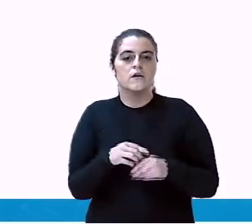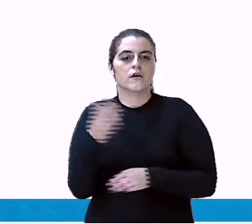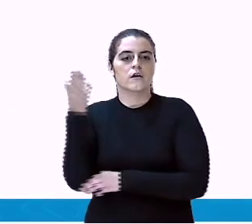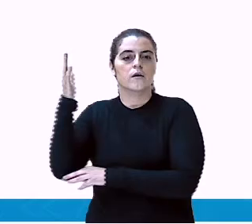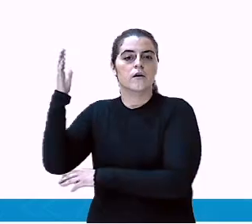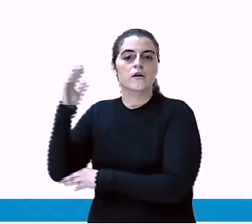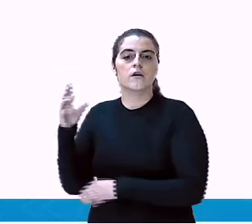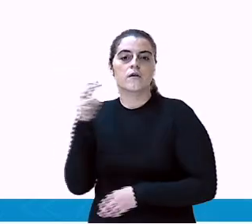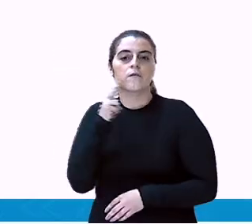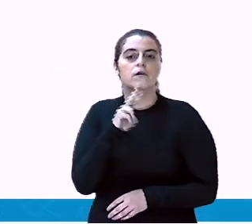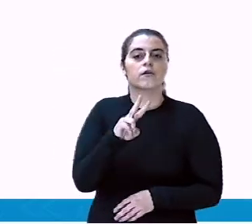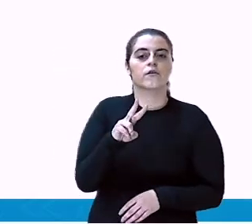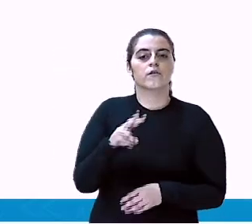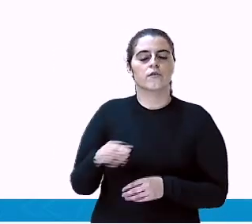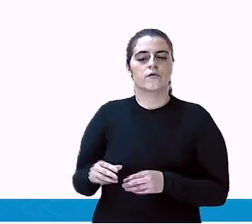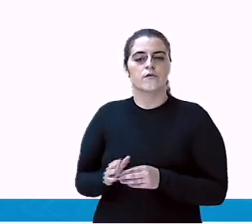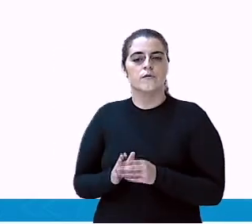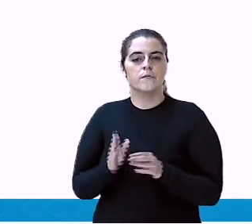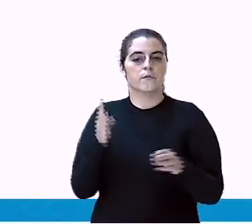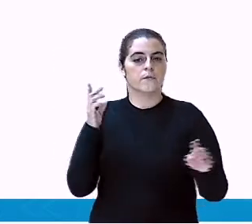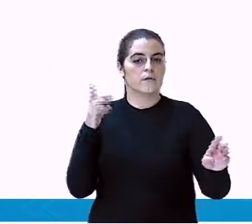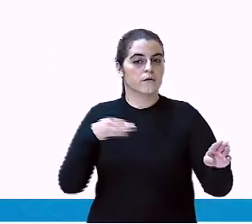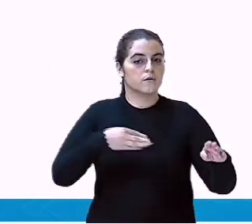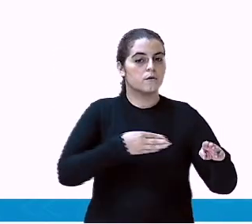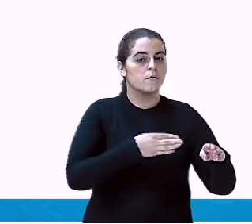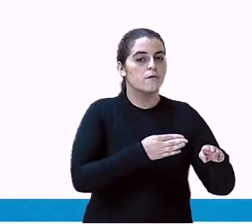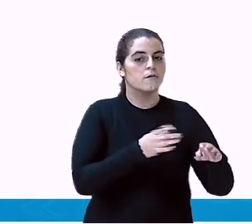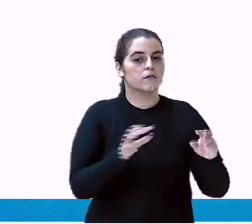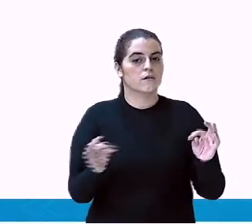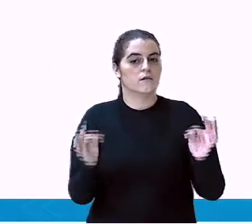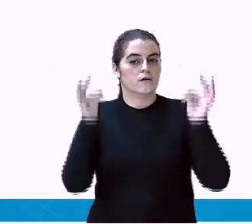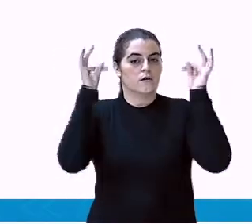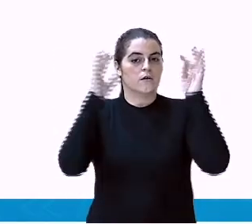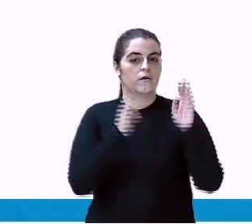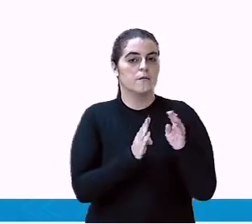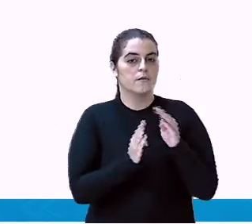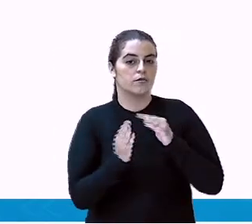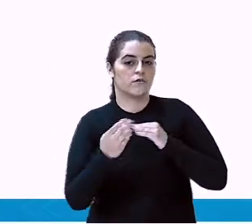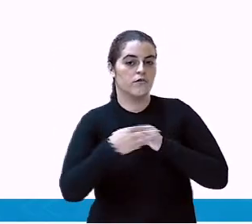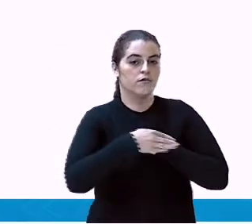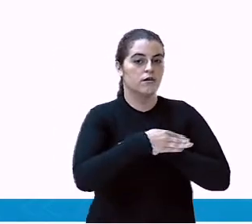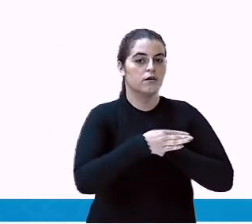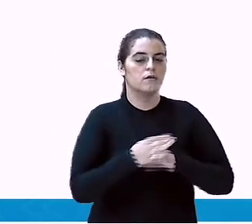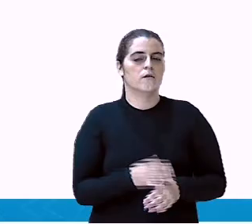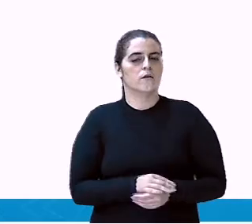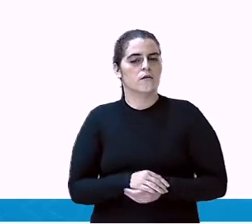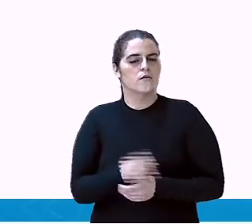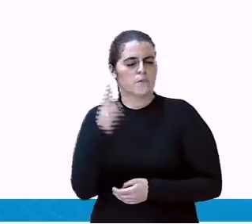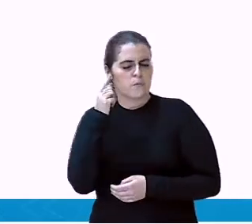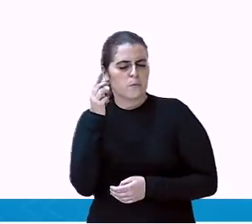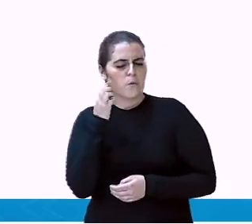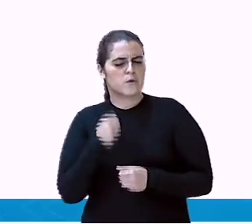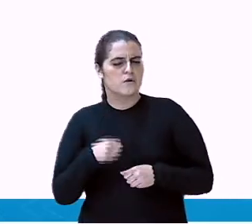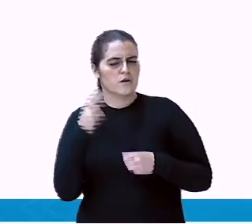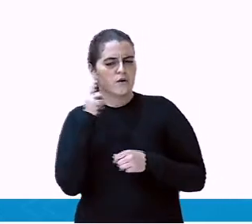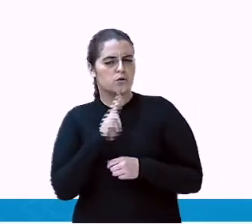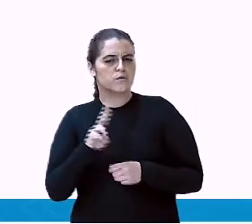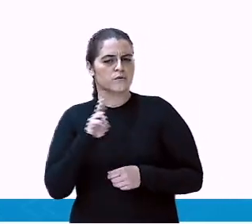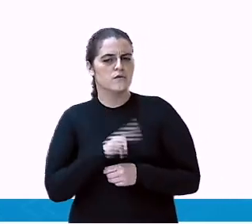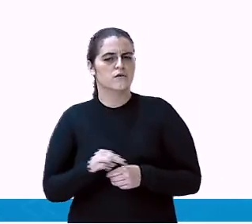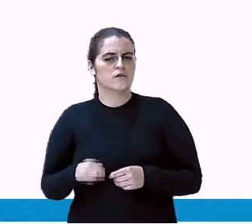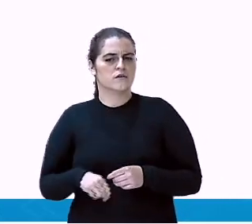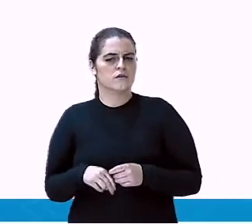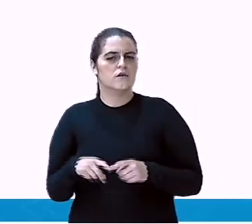fazer? Desviar para não bater na ilha. Muito bacana, né? A gente poder usar recursos